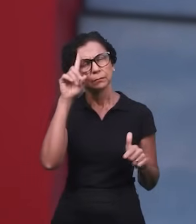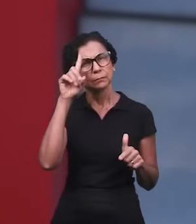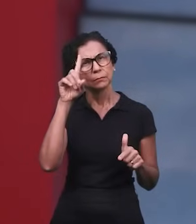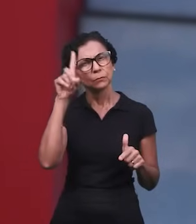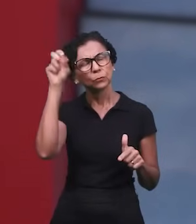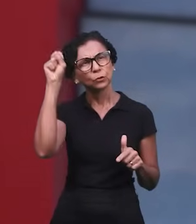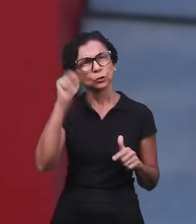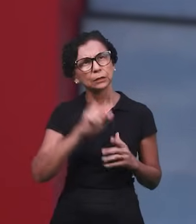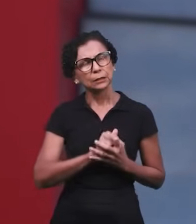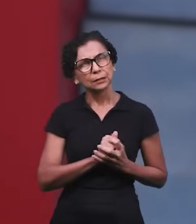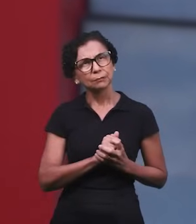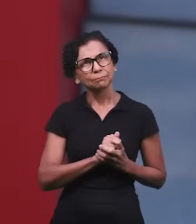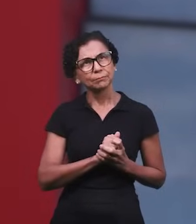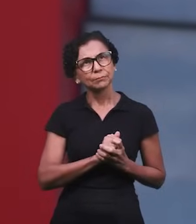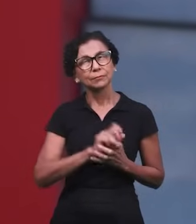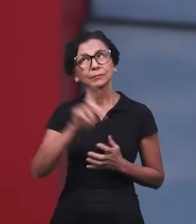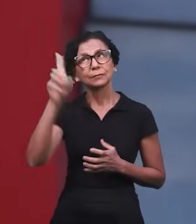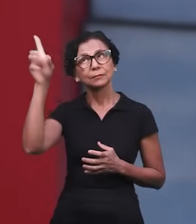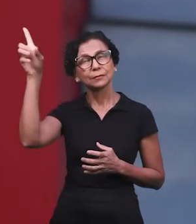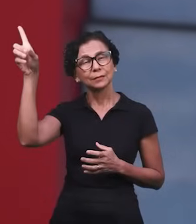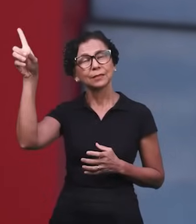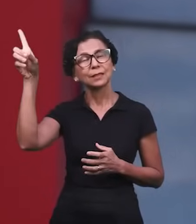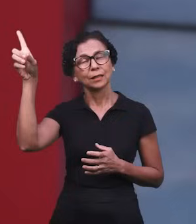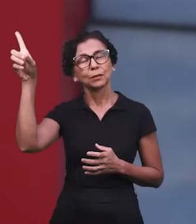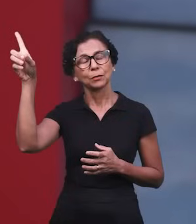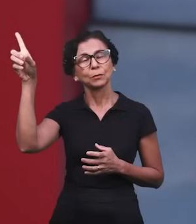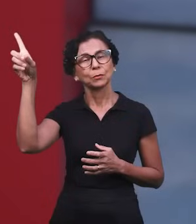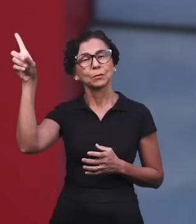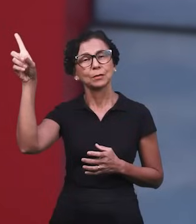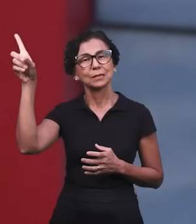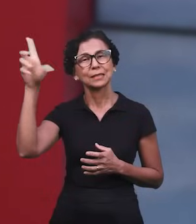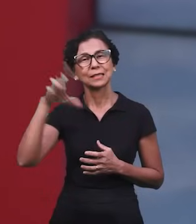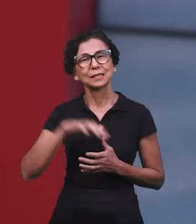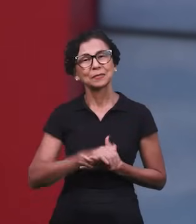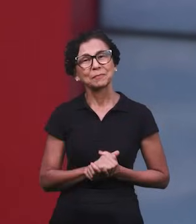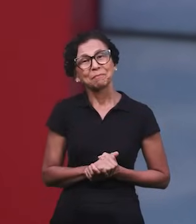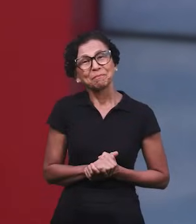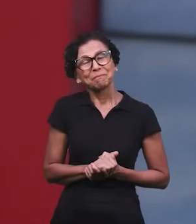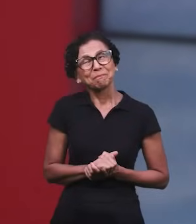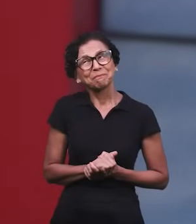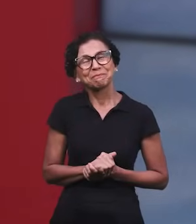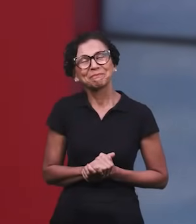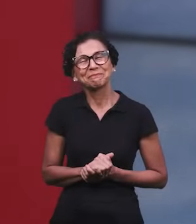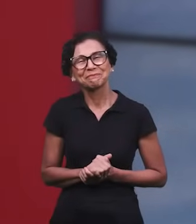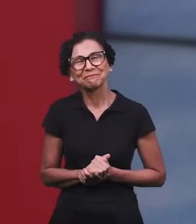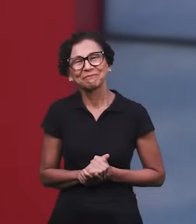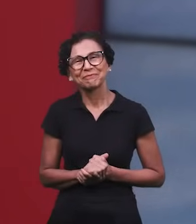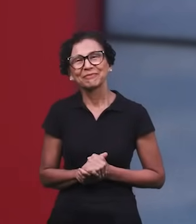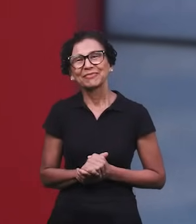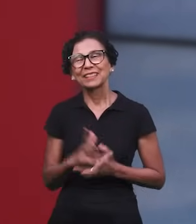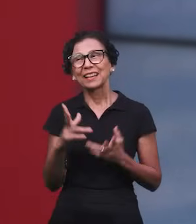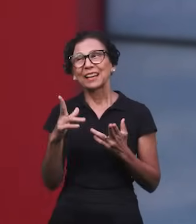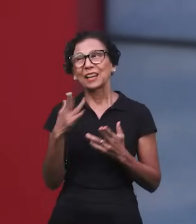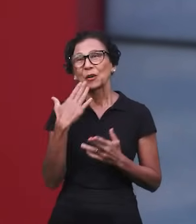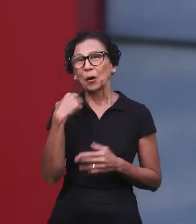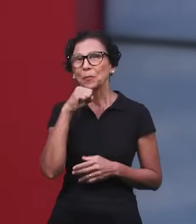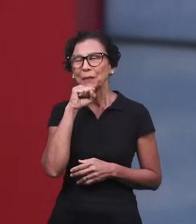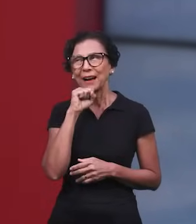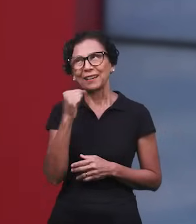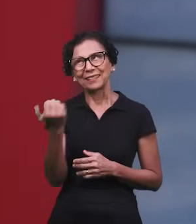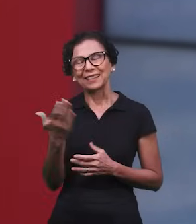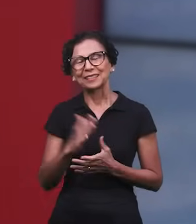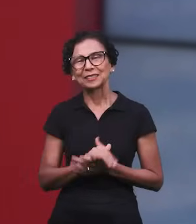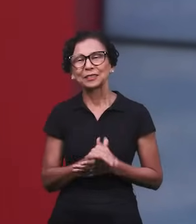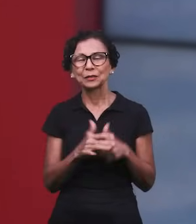dia, e esse Deus que nós temos, ele costuma, eu sempre digo isso, ele costuma satisfazer, igual um pai faz com o filho, ele costuma satisfazer